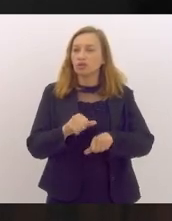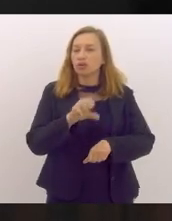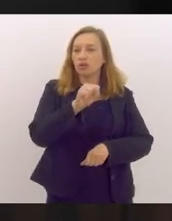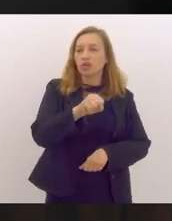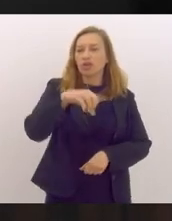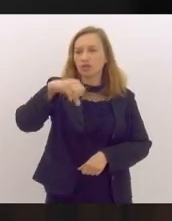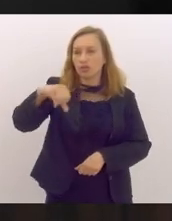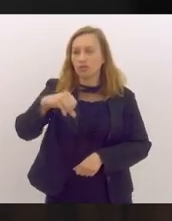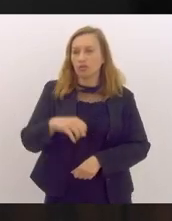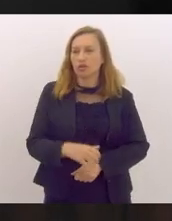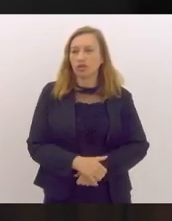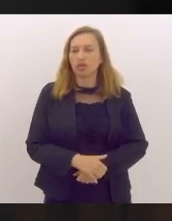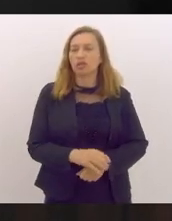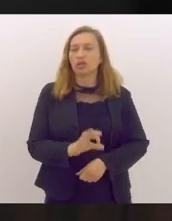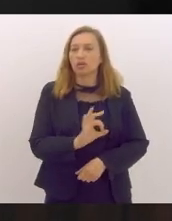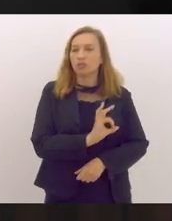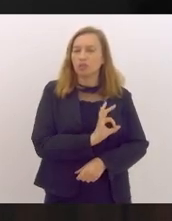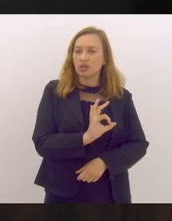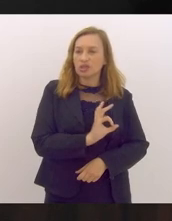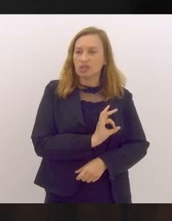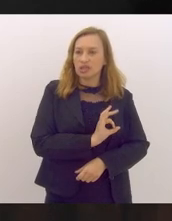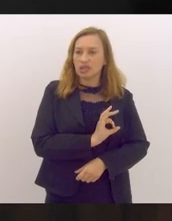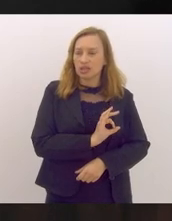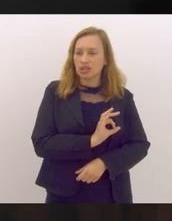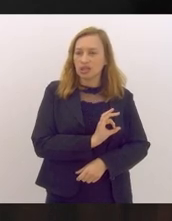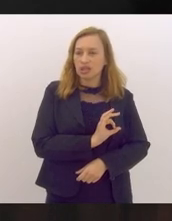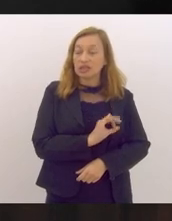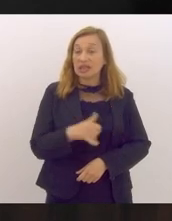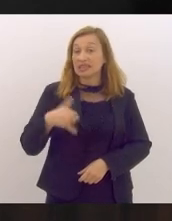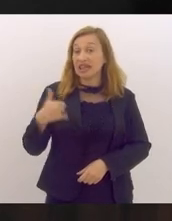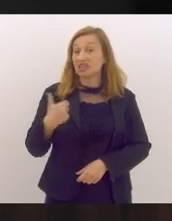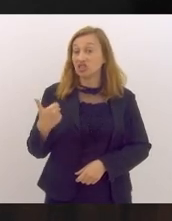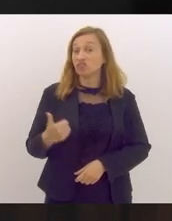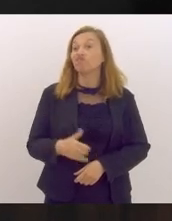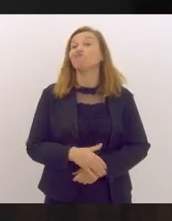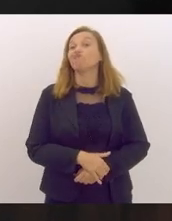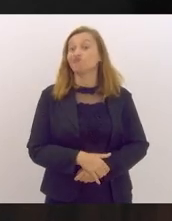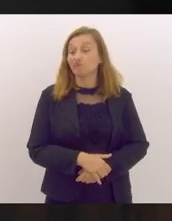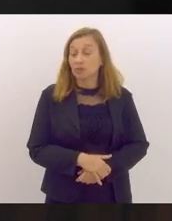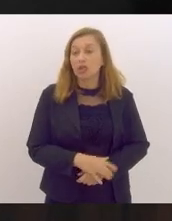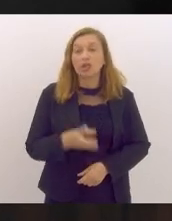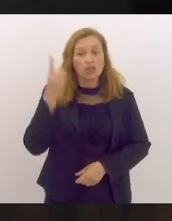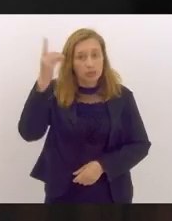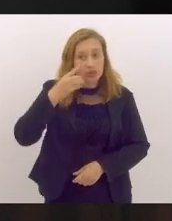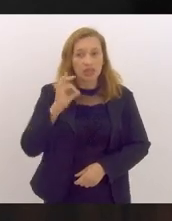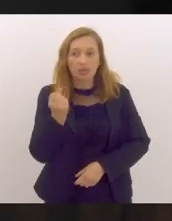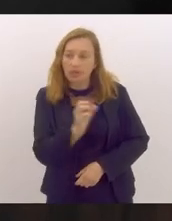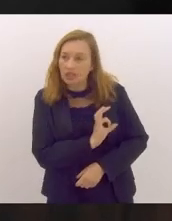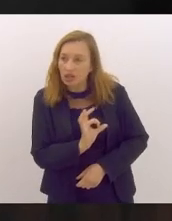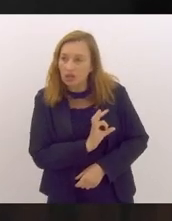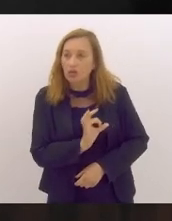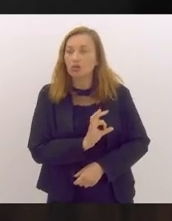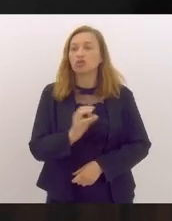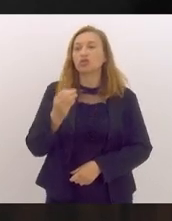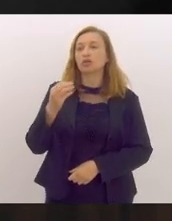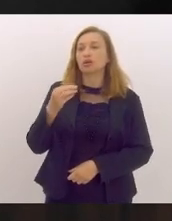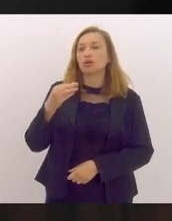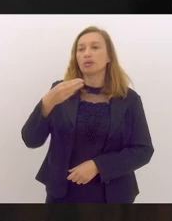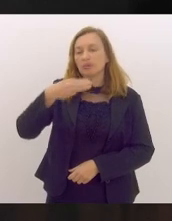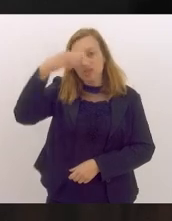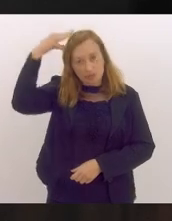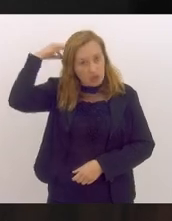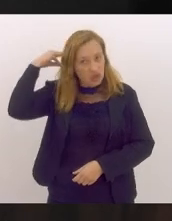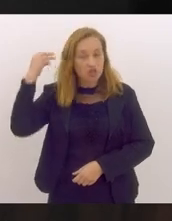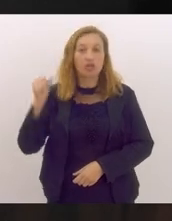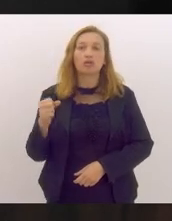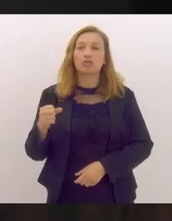89 policiais da questão da idade. Deputada Marta Rocha, deputado Márcio Pacheco,